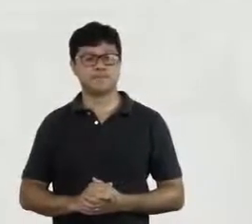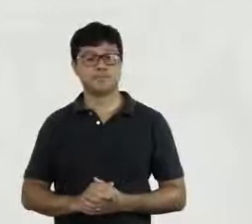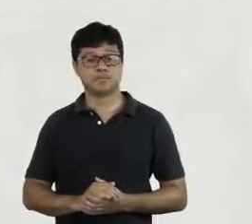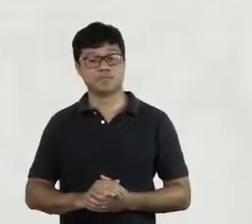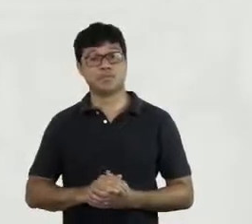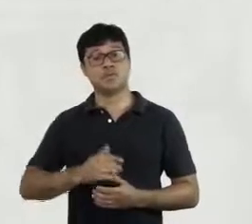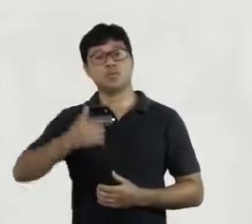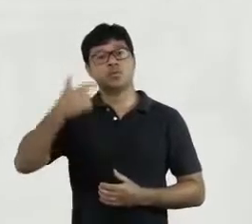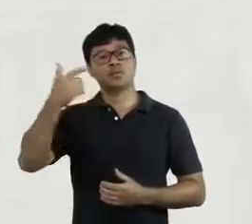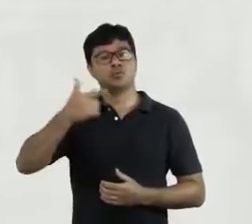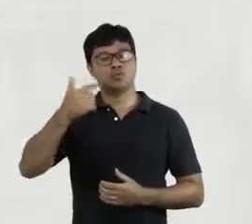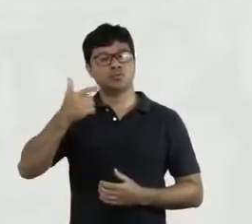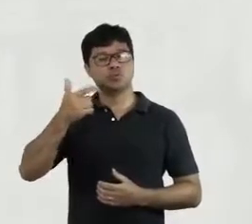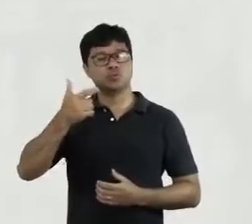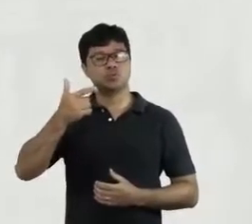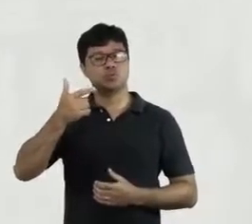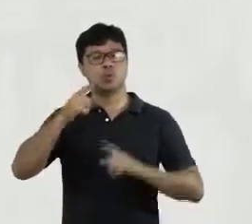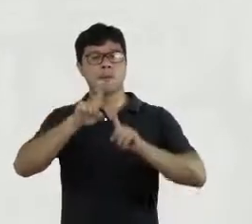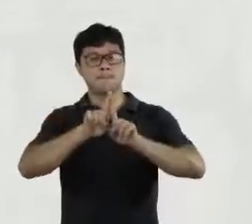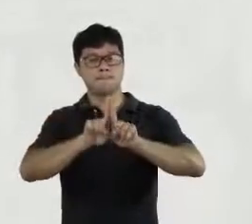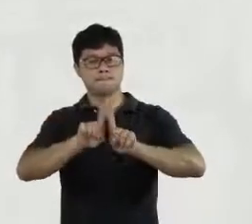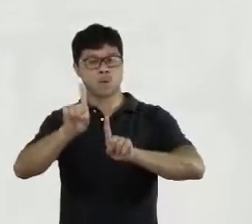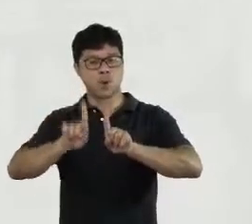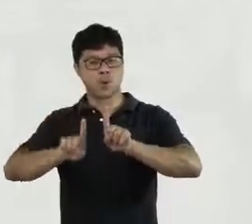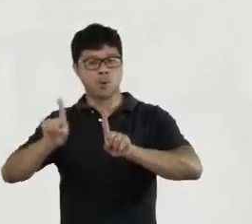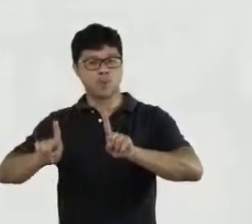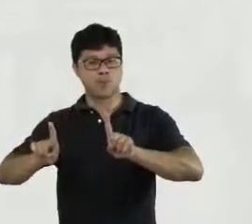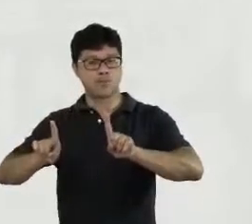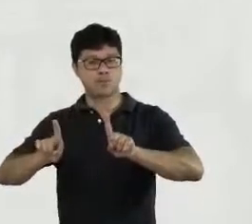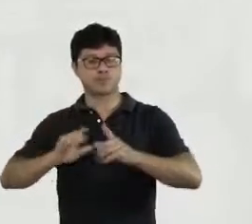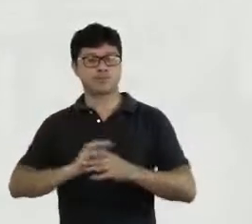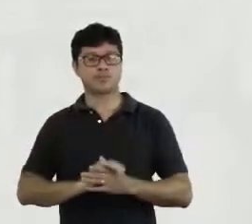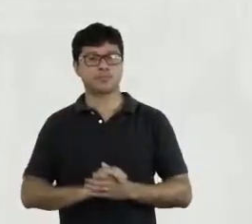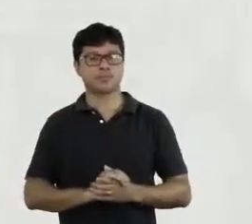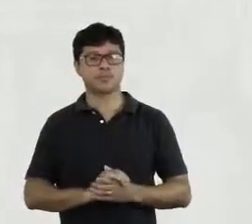No segundo volume do